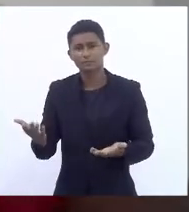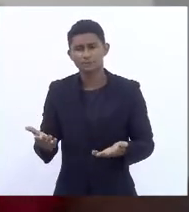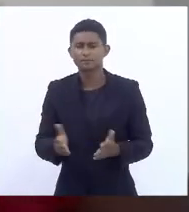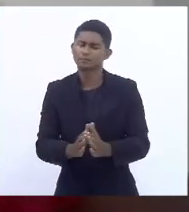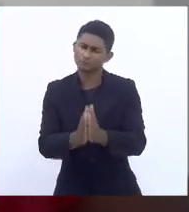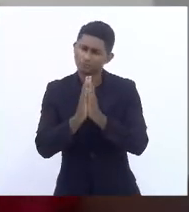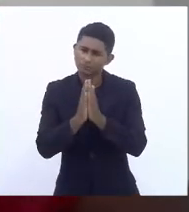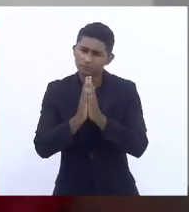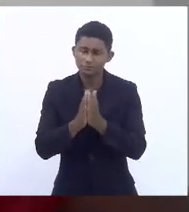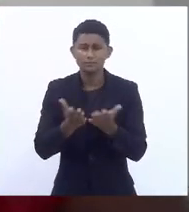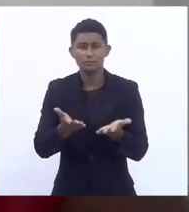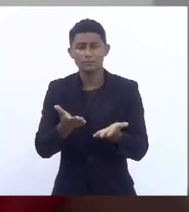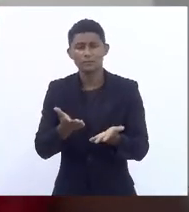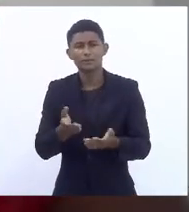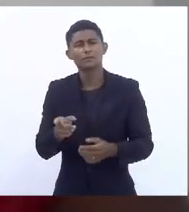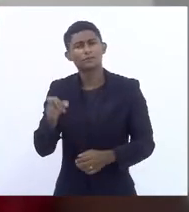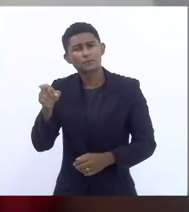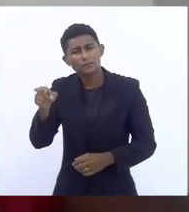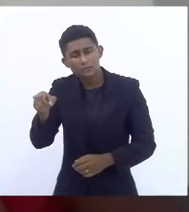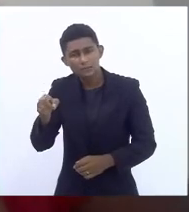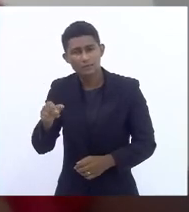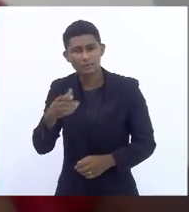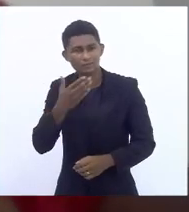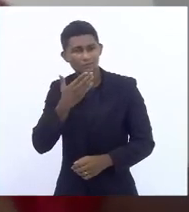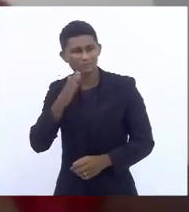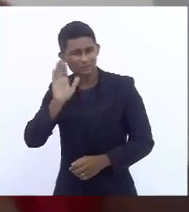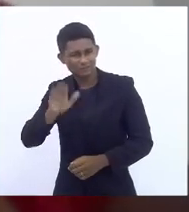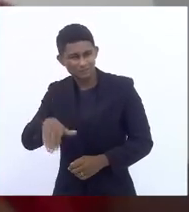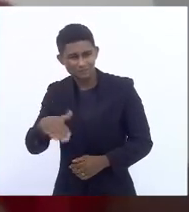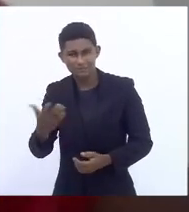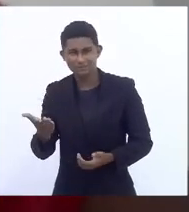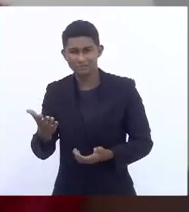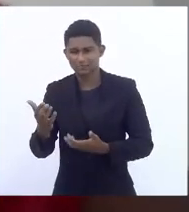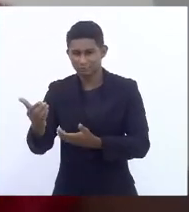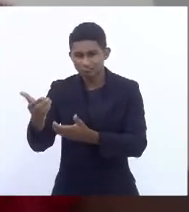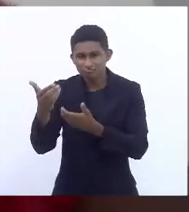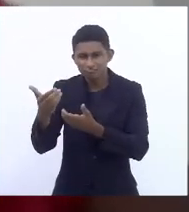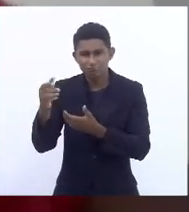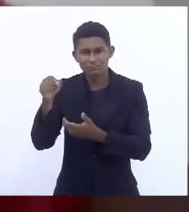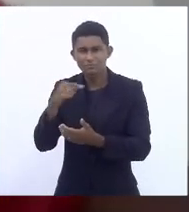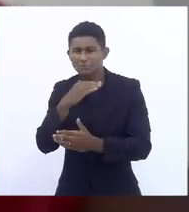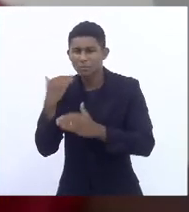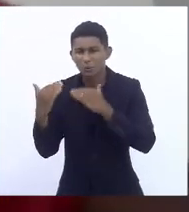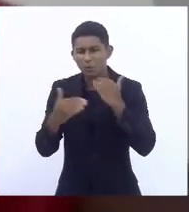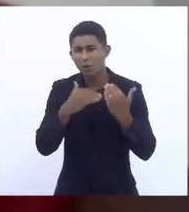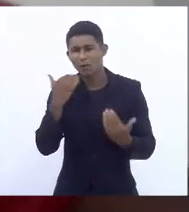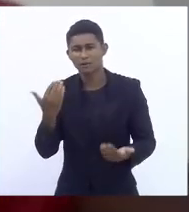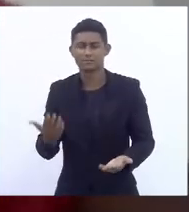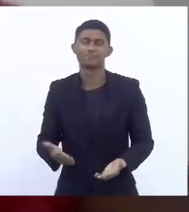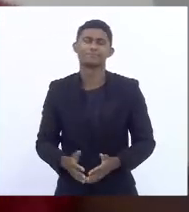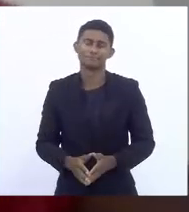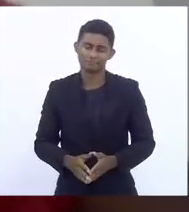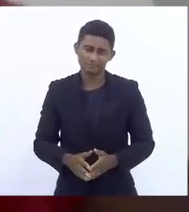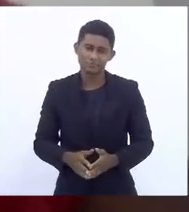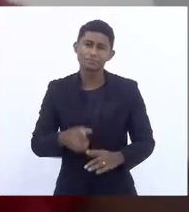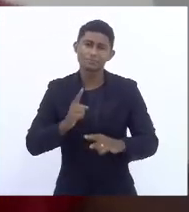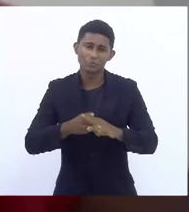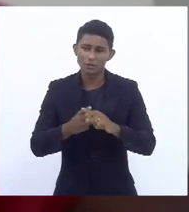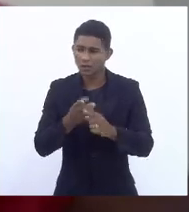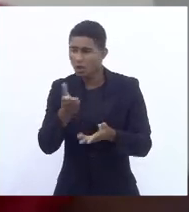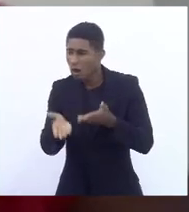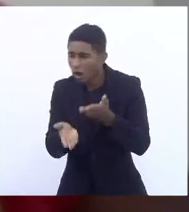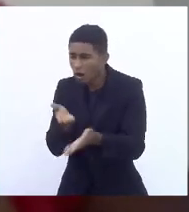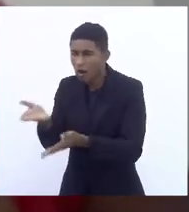da mortalidade materna, né, e das iniquidades que são consequência da falta de cuidado